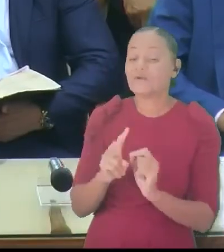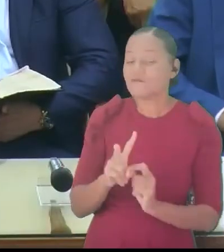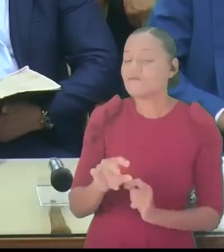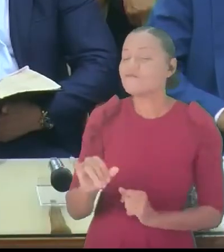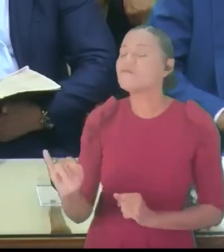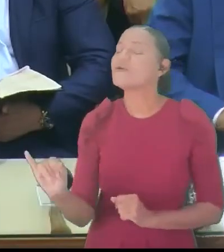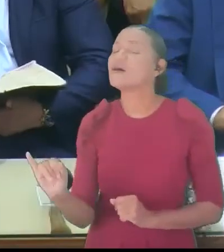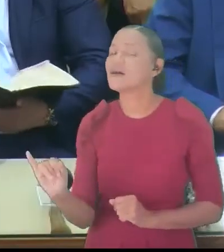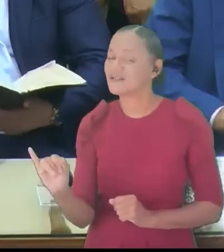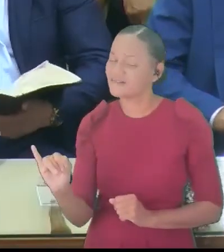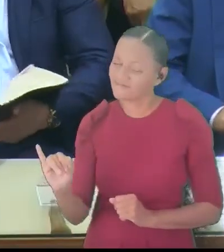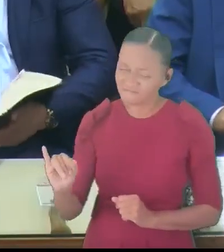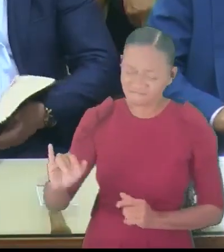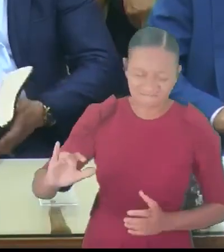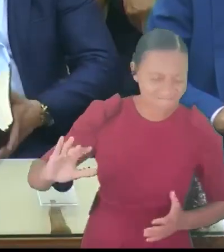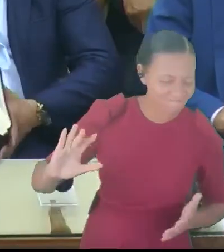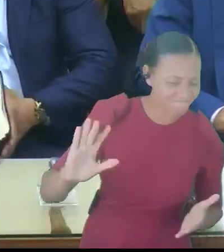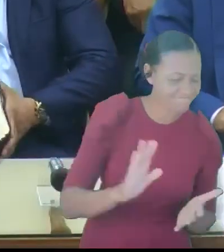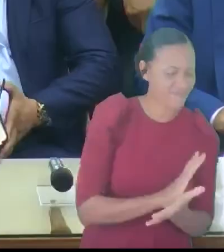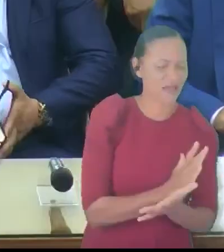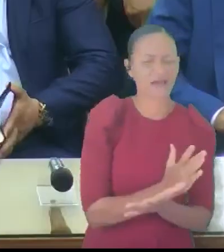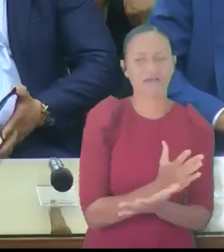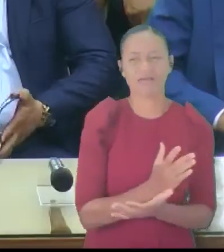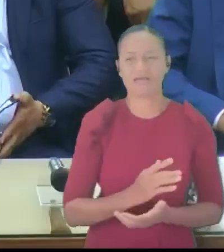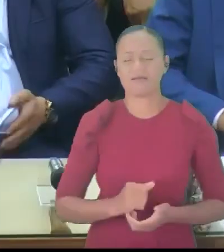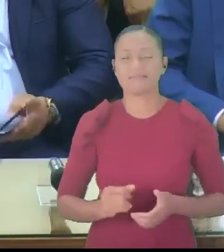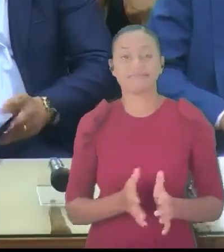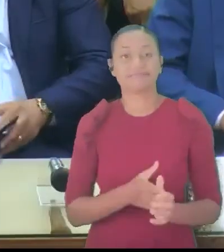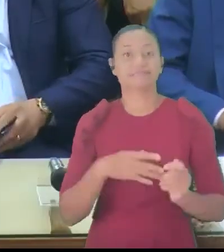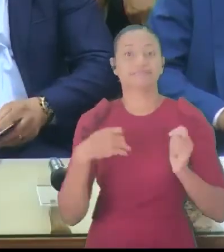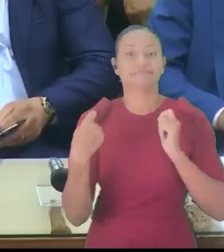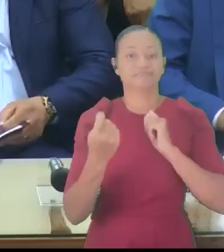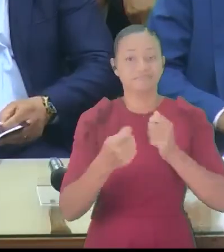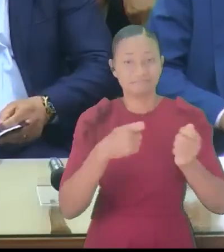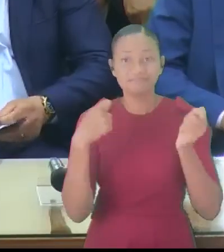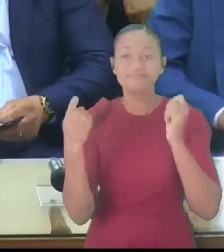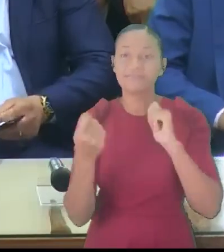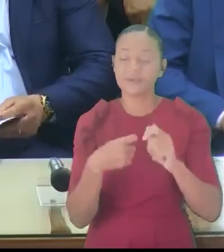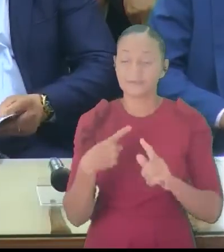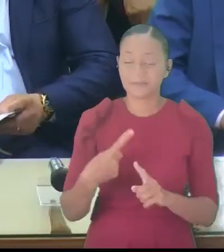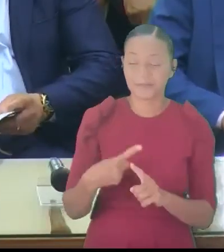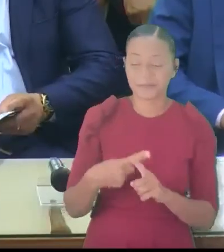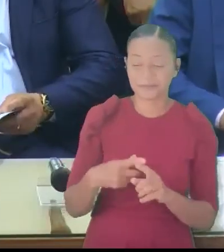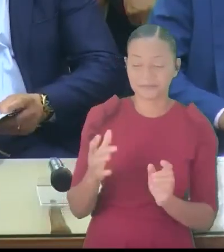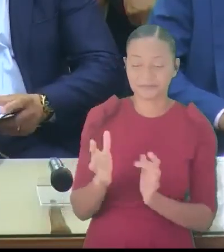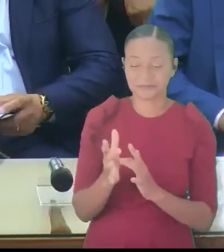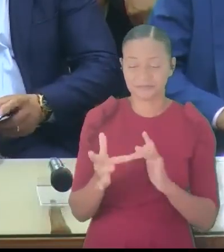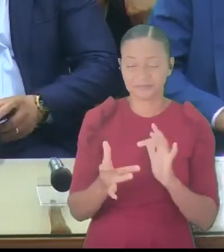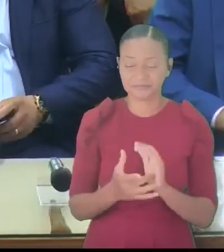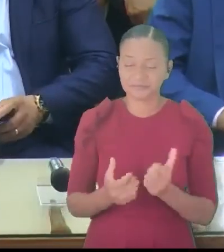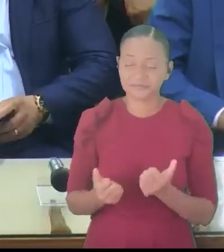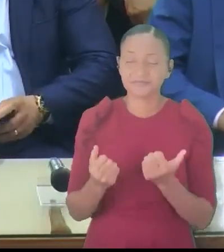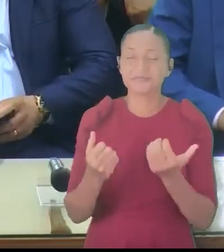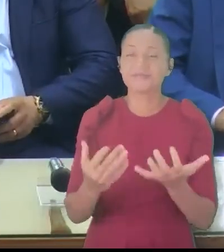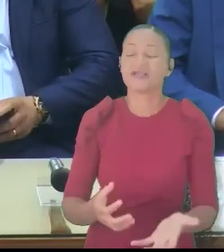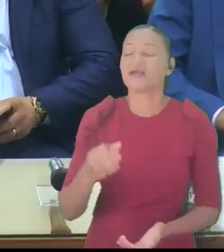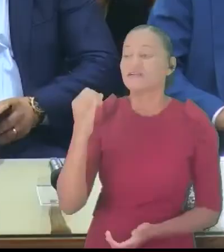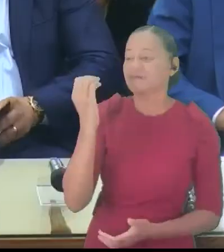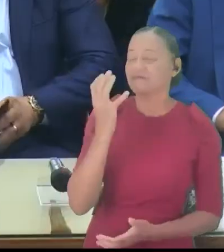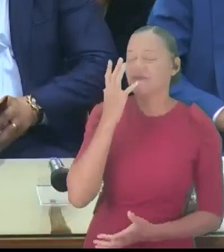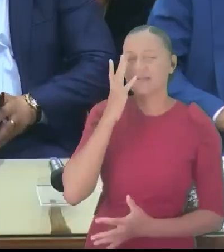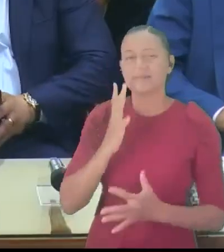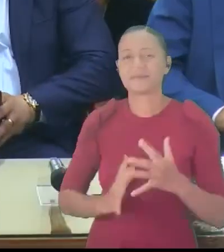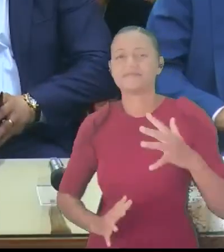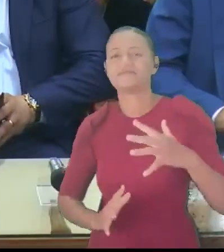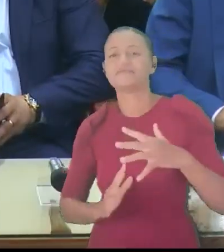será exterminado. Aleluia! Porque Jesus trouxe a revelação plena. Moisés,